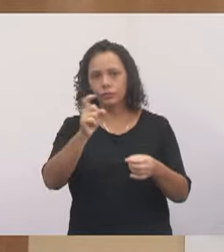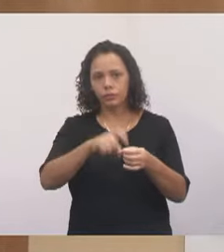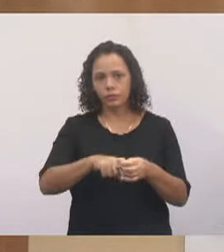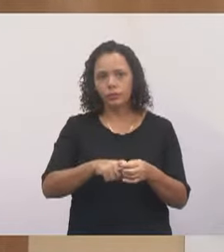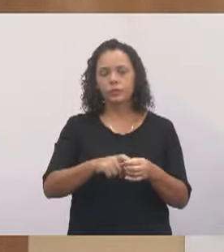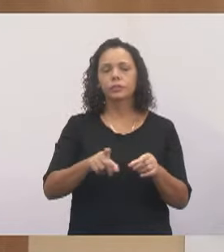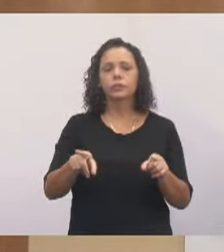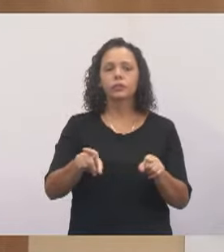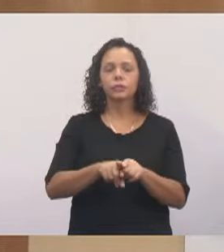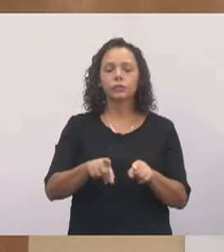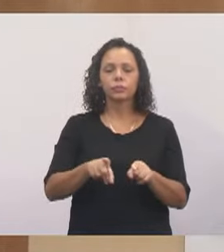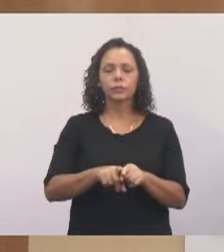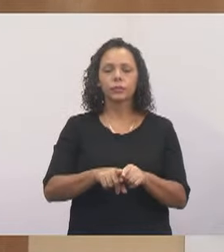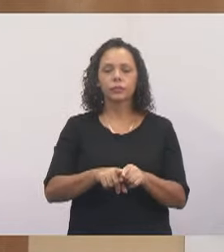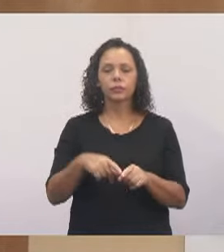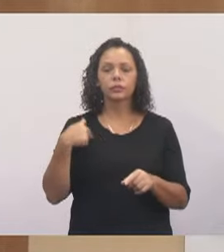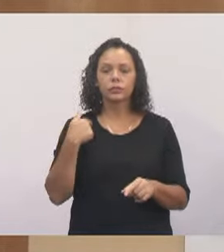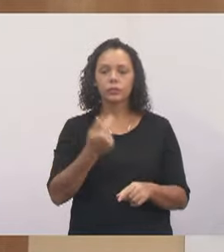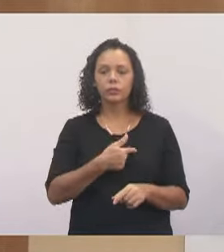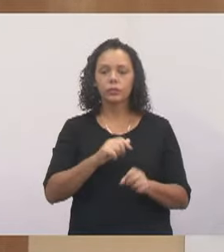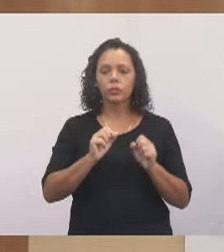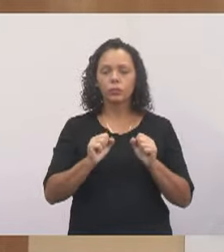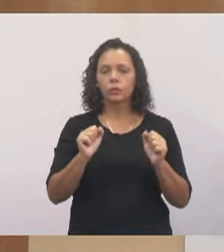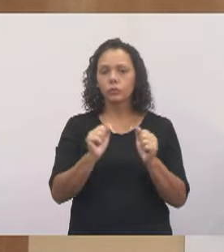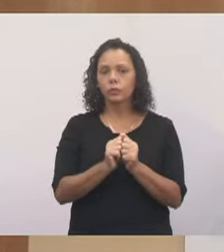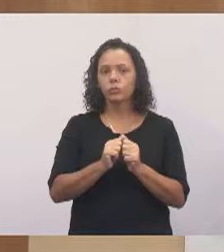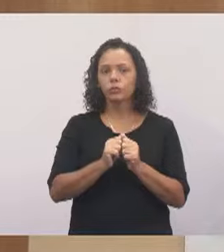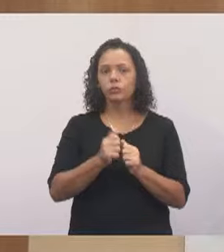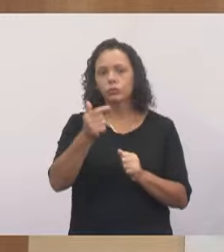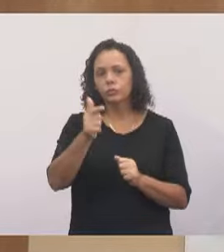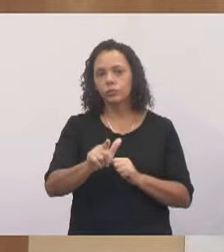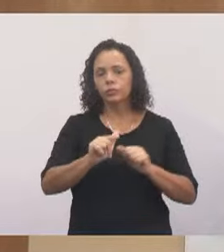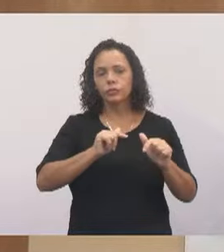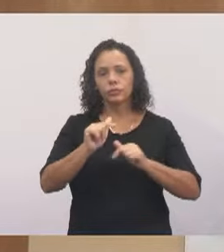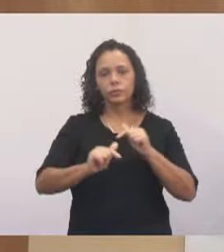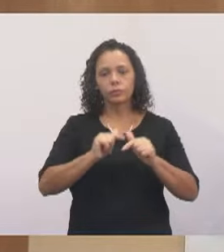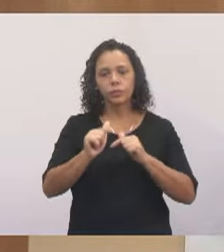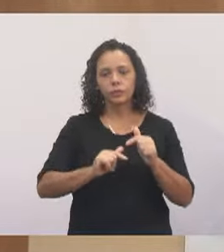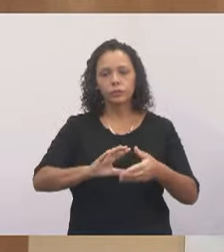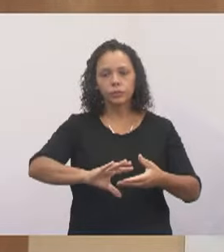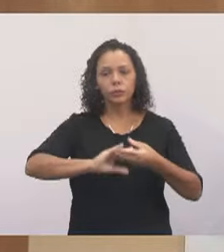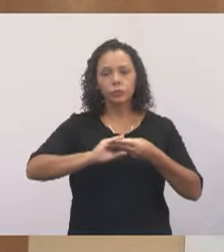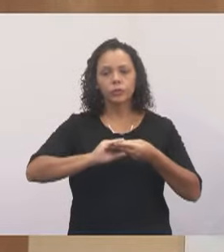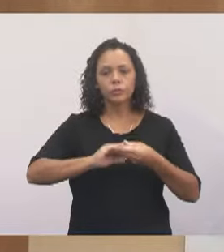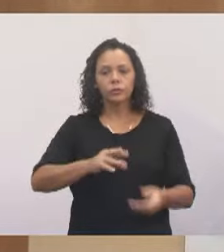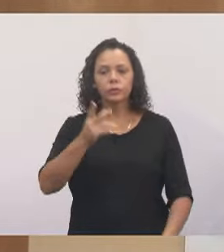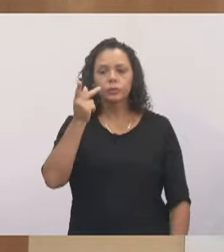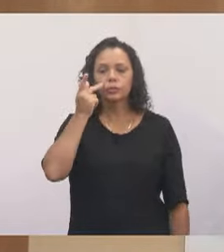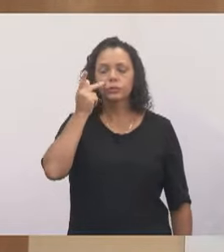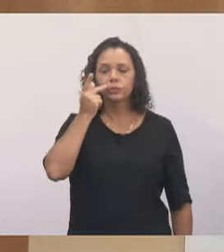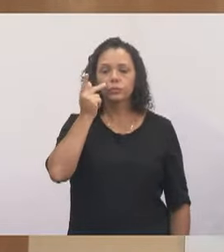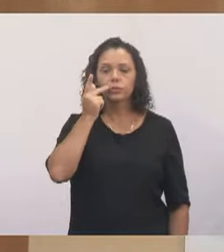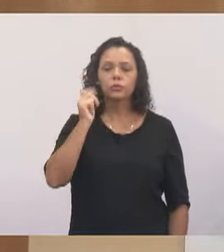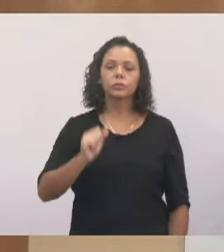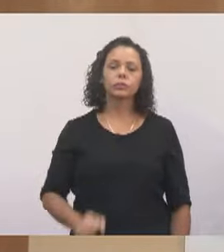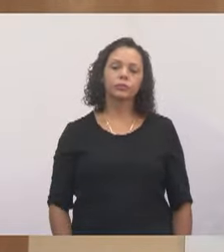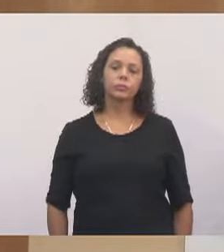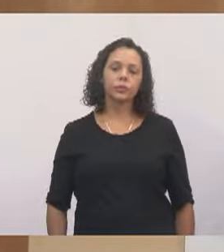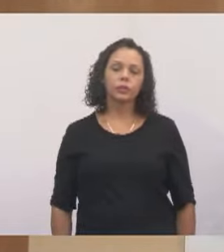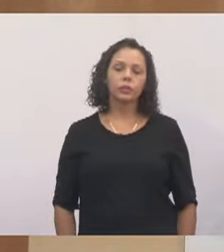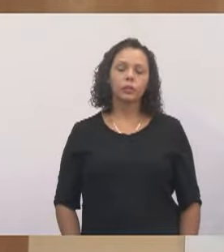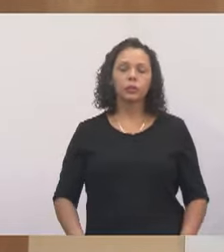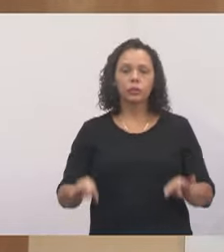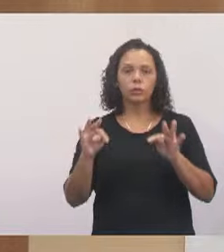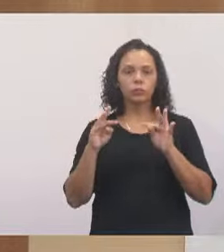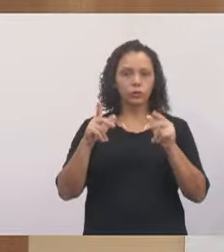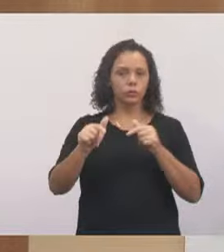aqui com a gente novamente, que a gente possa estar juntos novamente. Quero cumprimentar você, Dude, por todas as